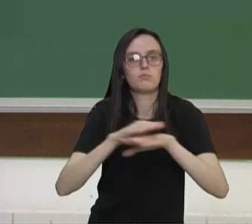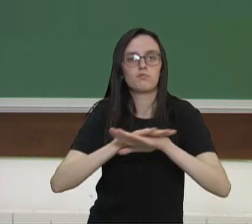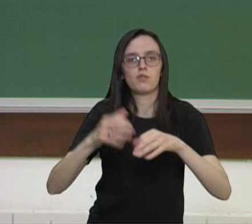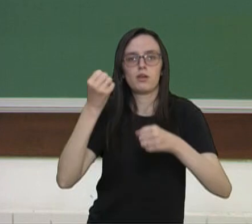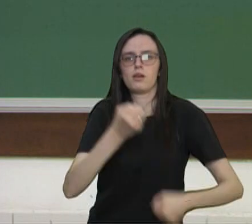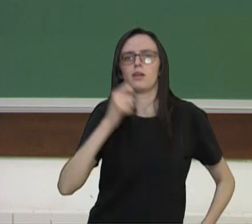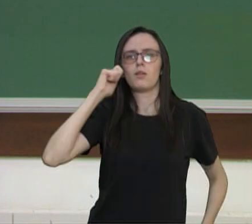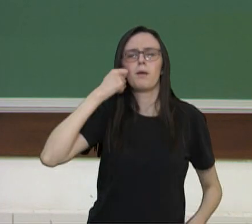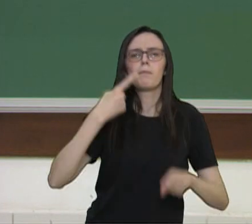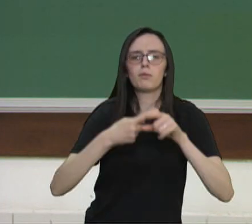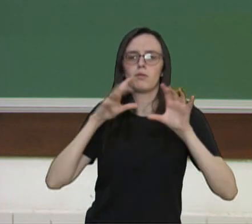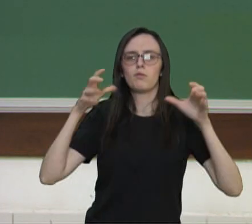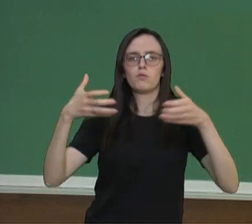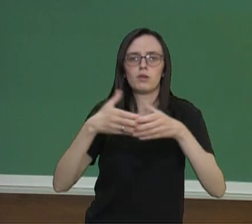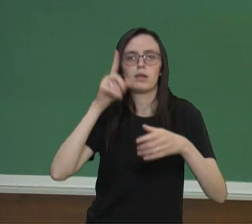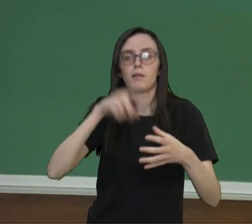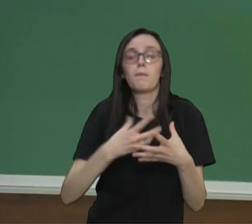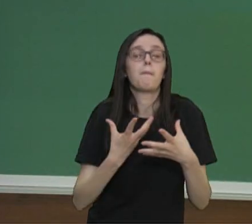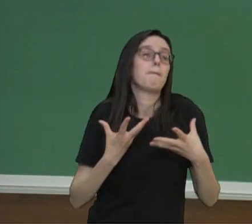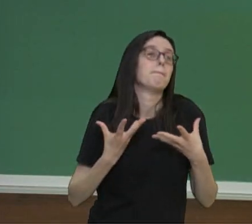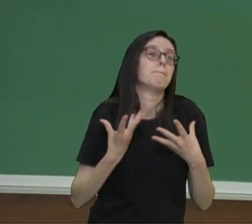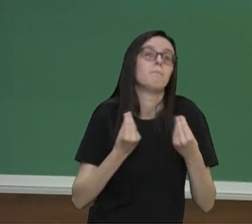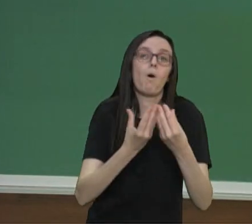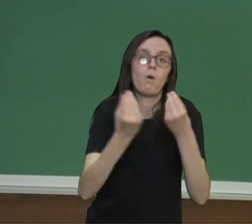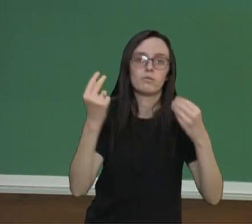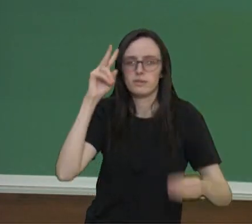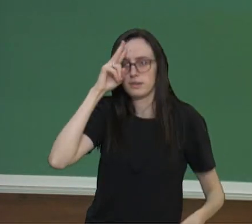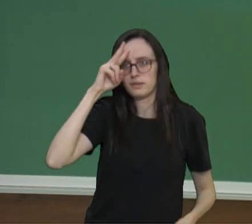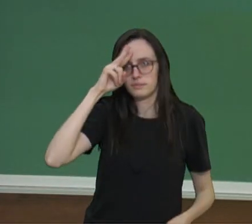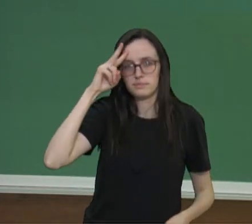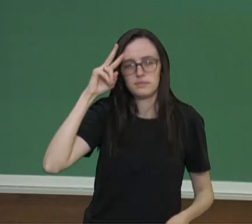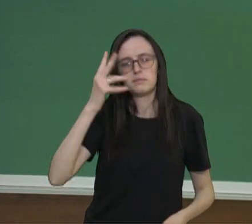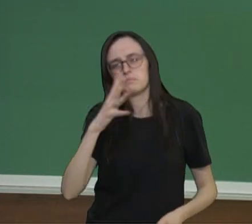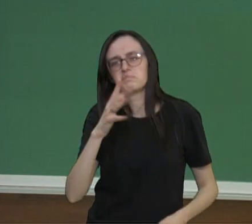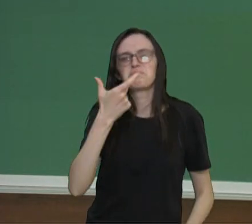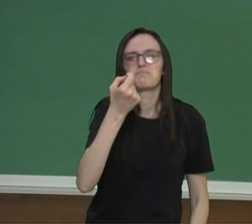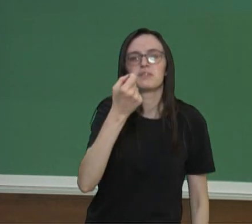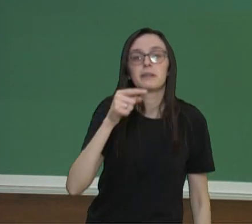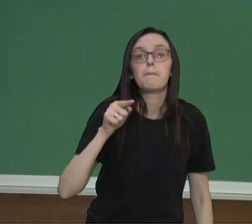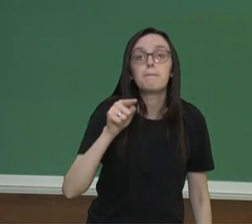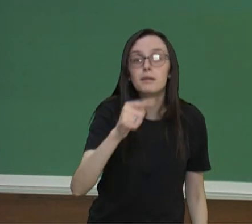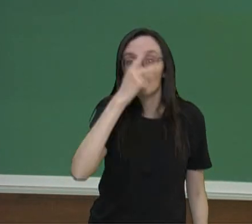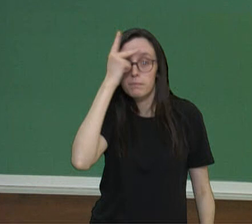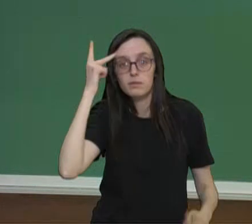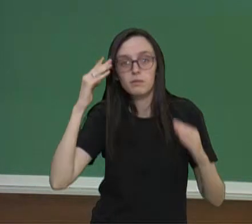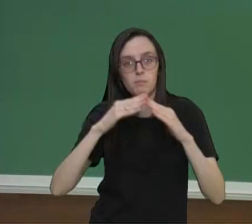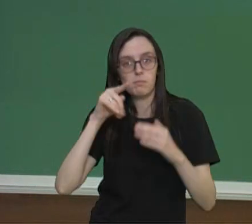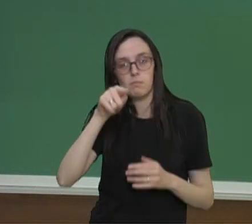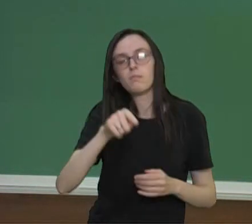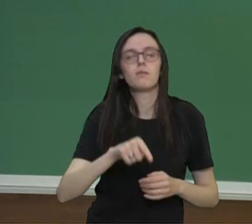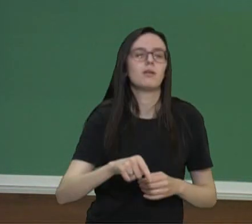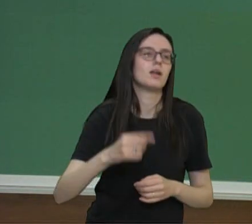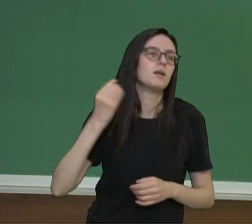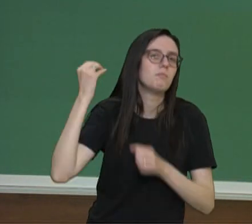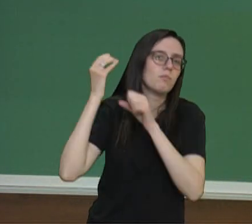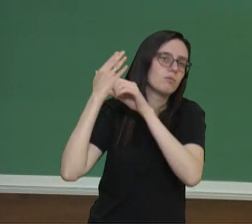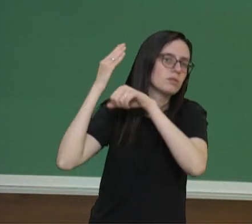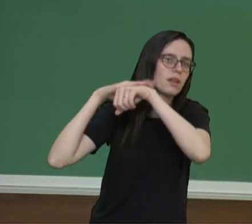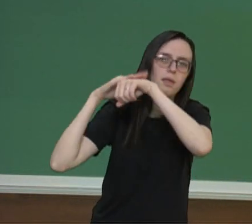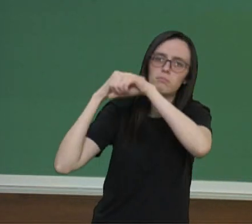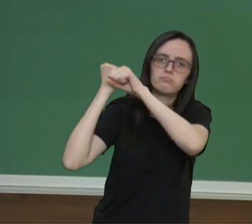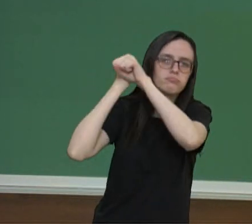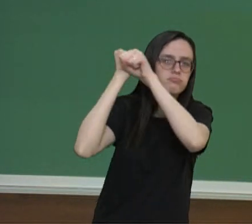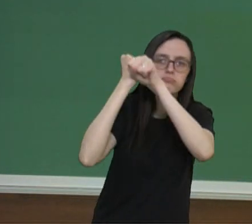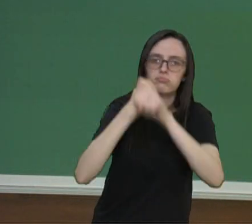Palmares, porque é uma comunidade gigantesca, lembra? Perto de 20 mil habitantes, durante muito tempo